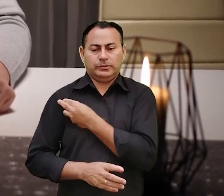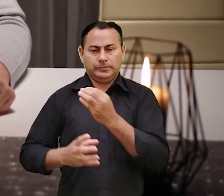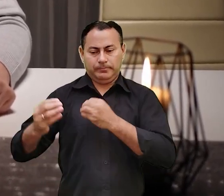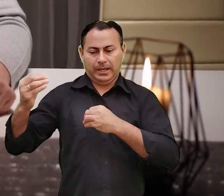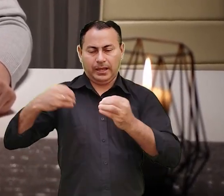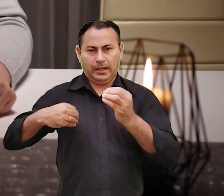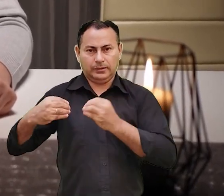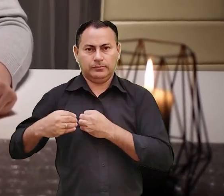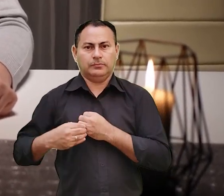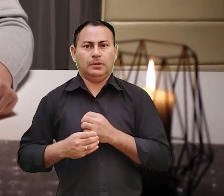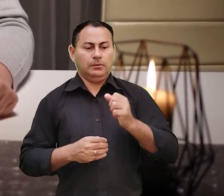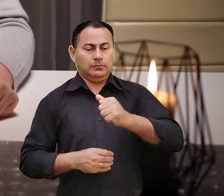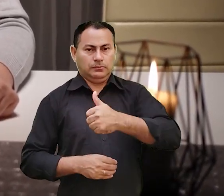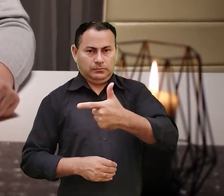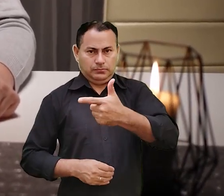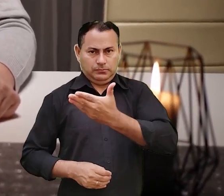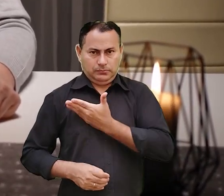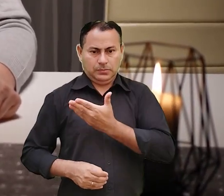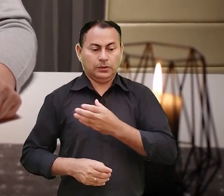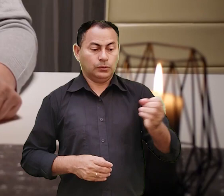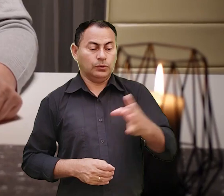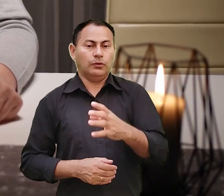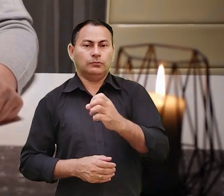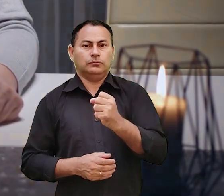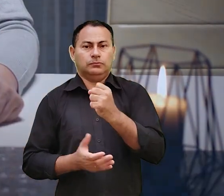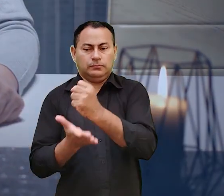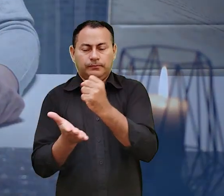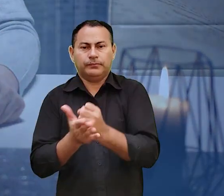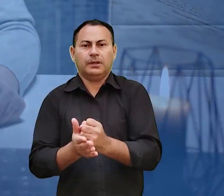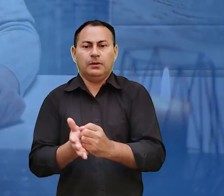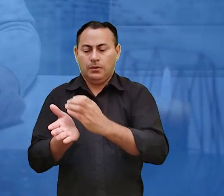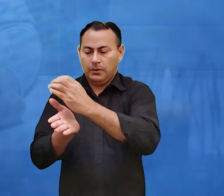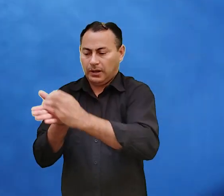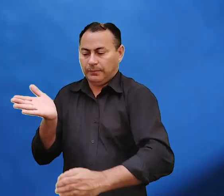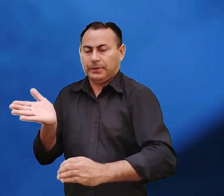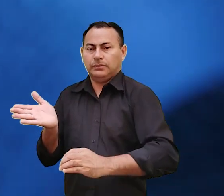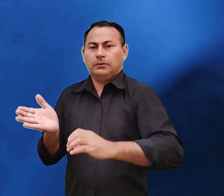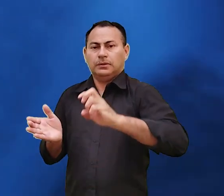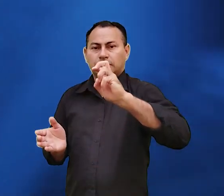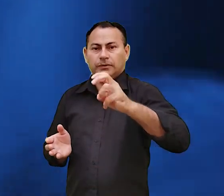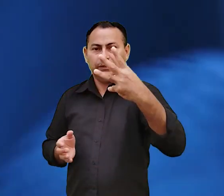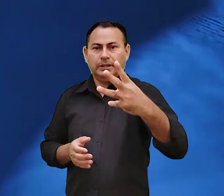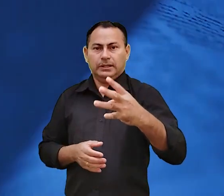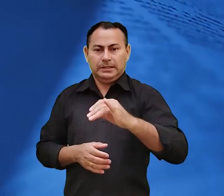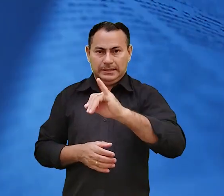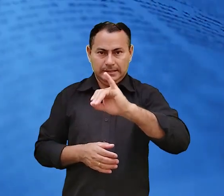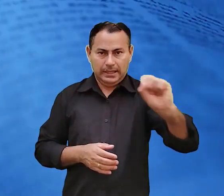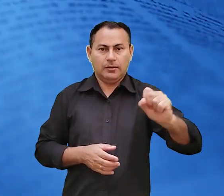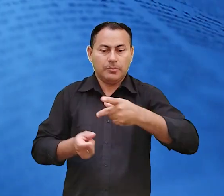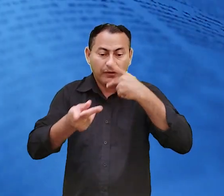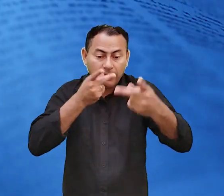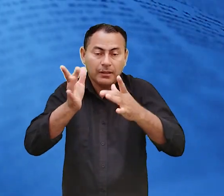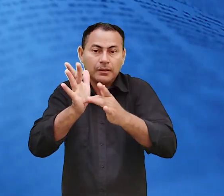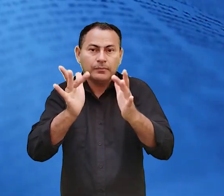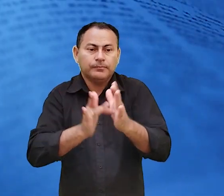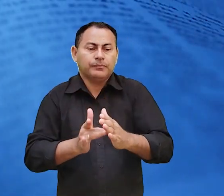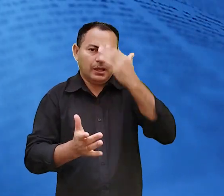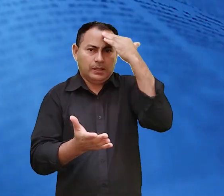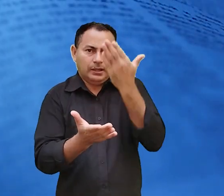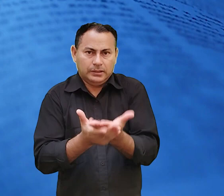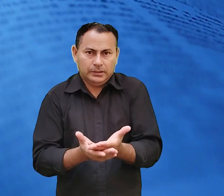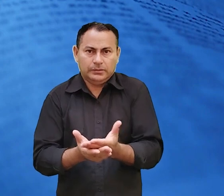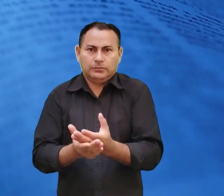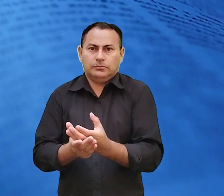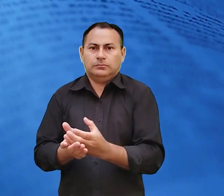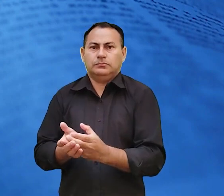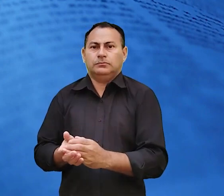nossos pecados. Os apóstolos do Novo Testamento criam que o capítulo 53 de Isaías estava falando sobre Jesus. Creio que